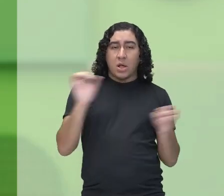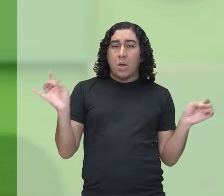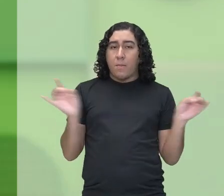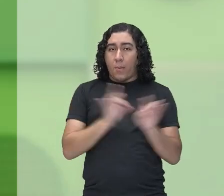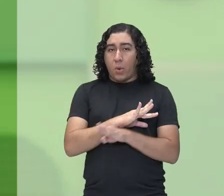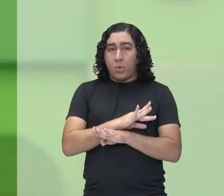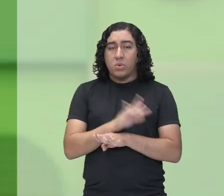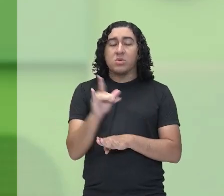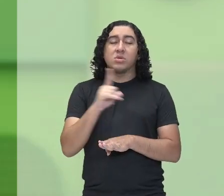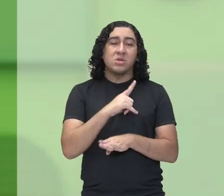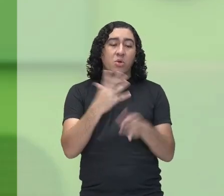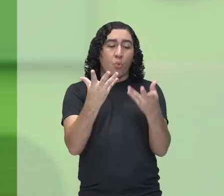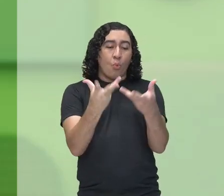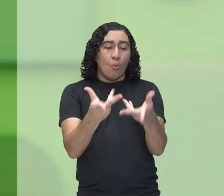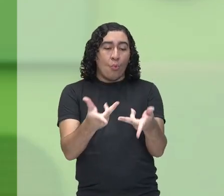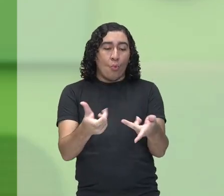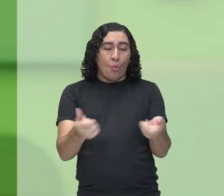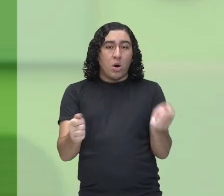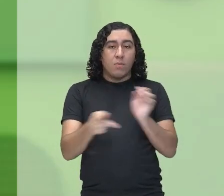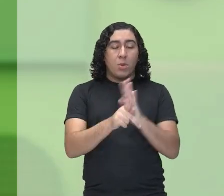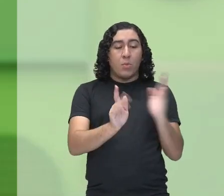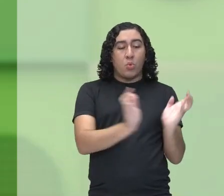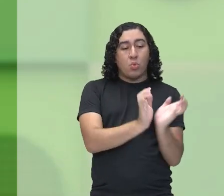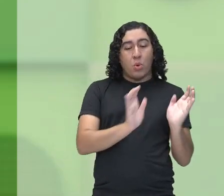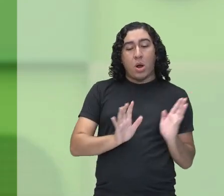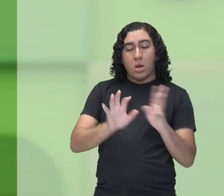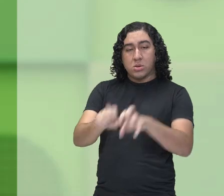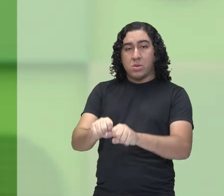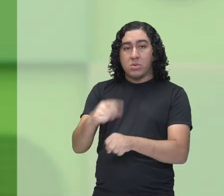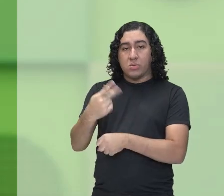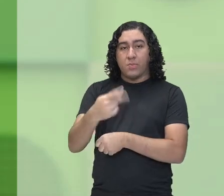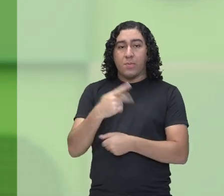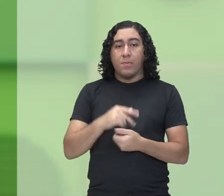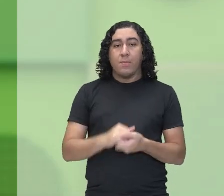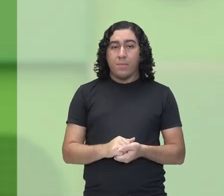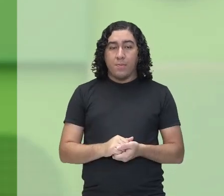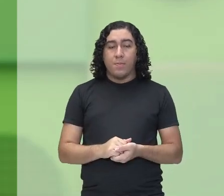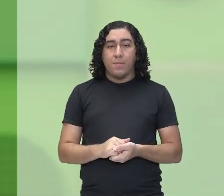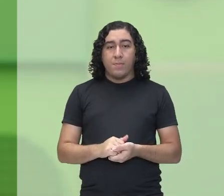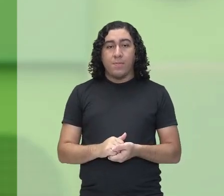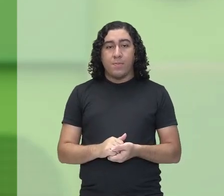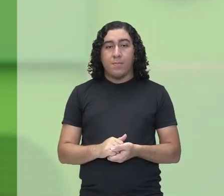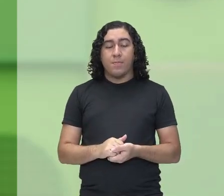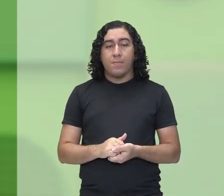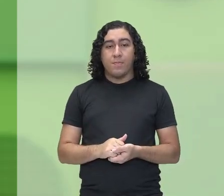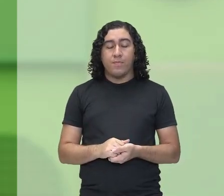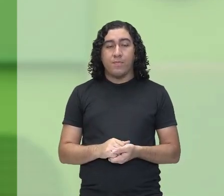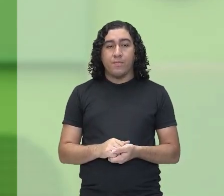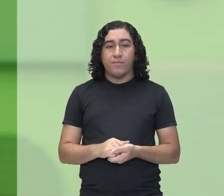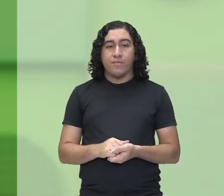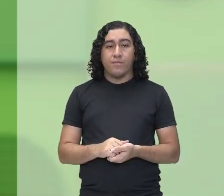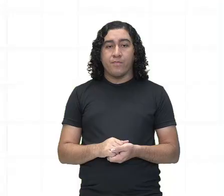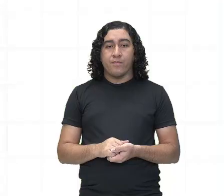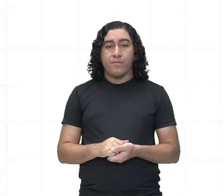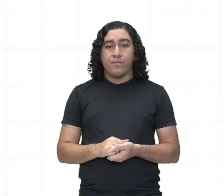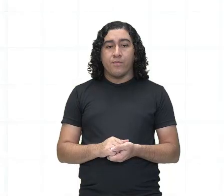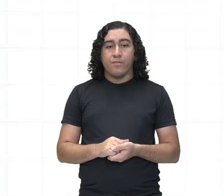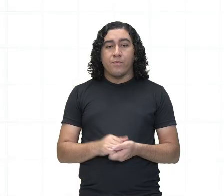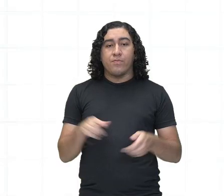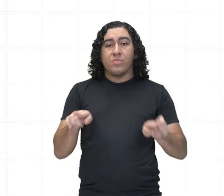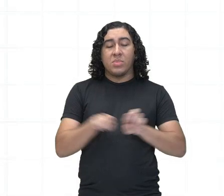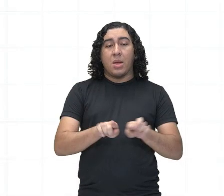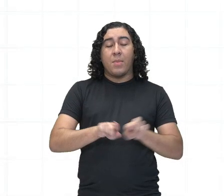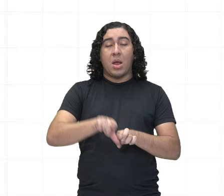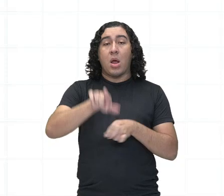entrar em decomposição pela ação dos micro-organismos decompositores. Mas também nós temos aí um exemplo de um